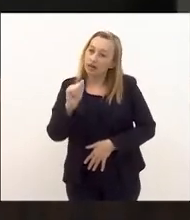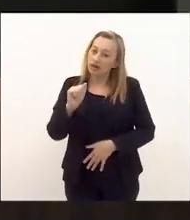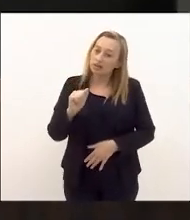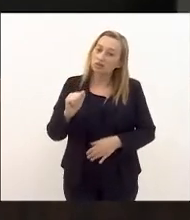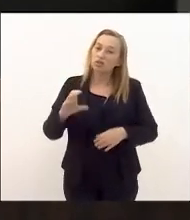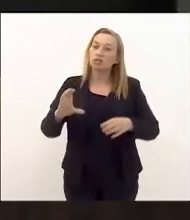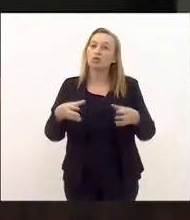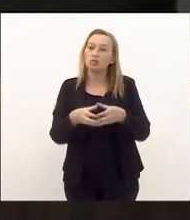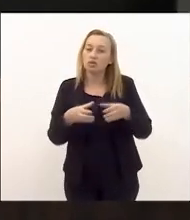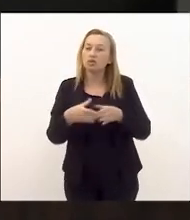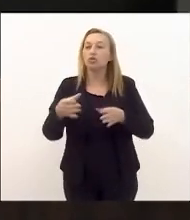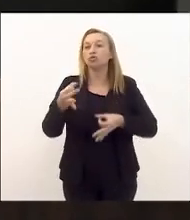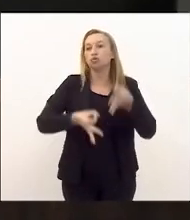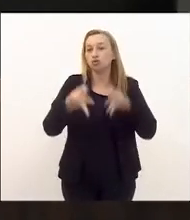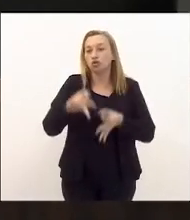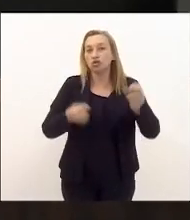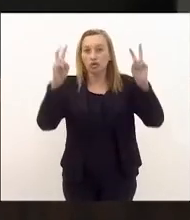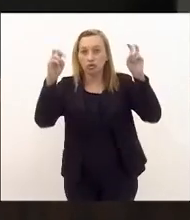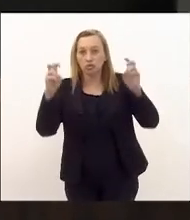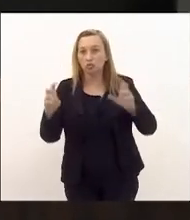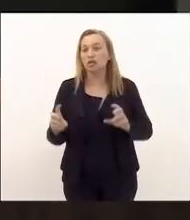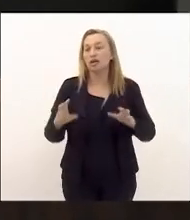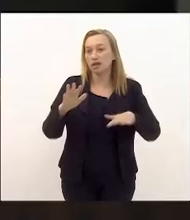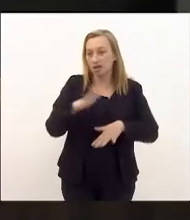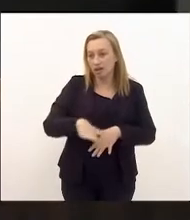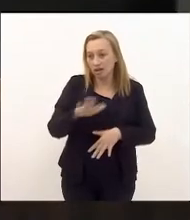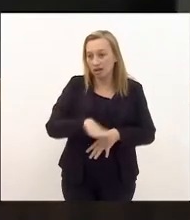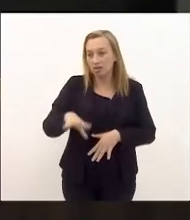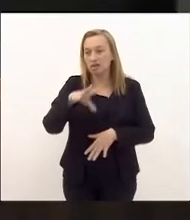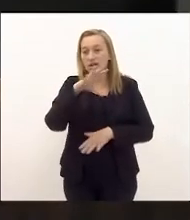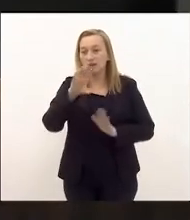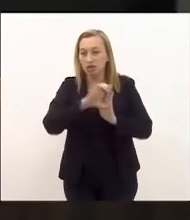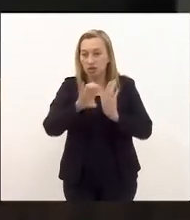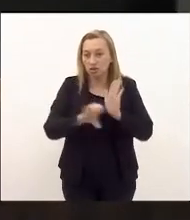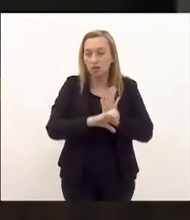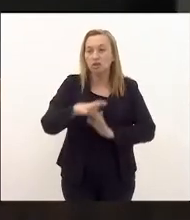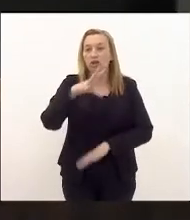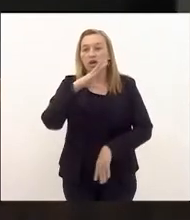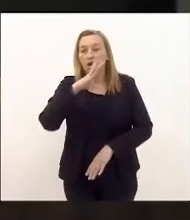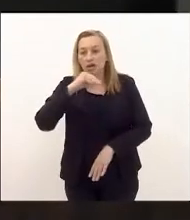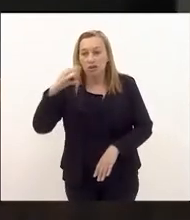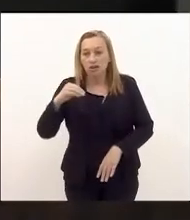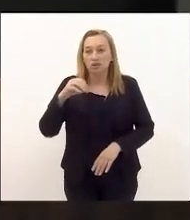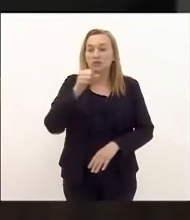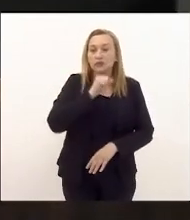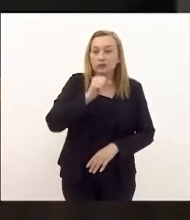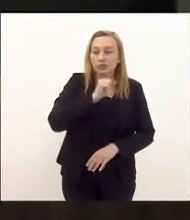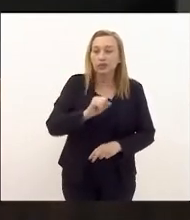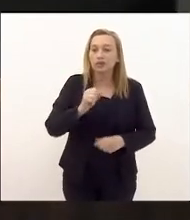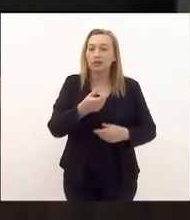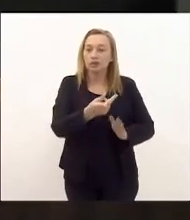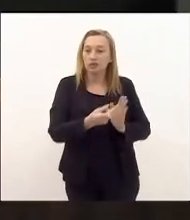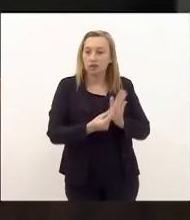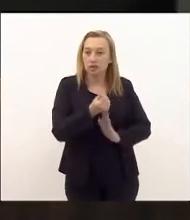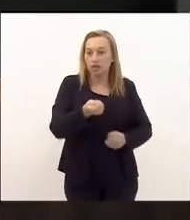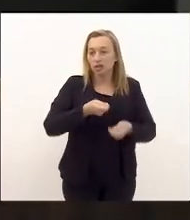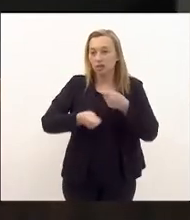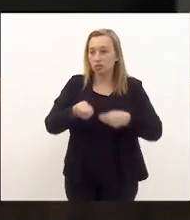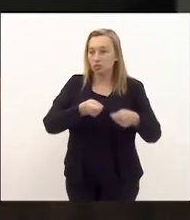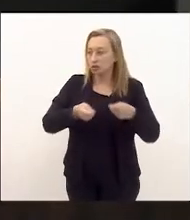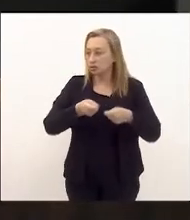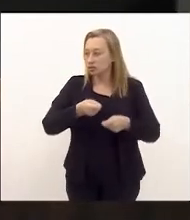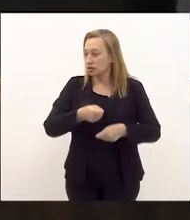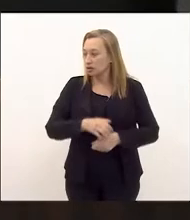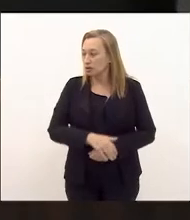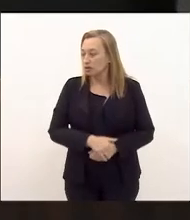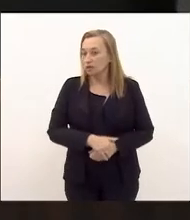Constituição e Justiça, de Assuntos da Criança, de Adolescente e Idoso, de Saúde, de Orçamento, Finanças, Fiscalização Financeira e